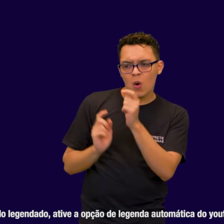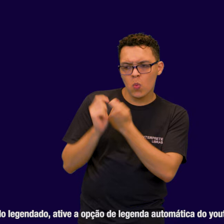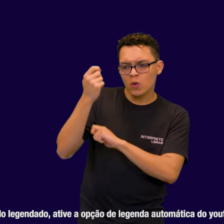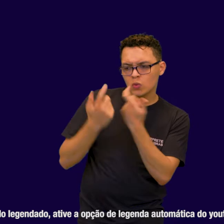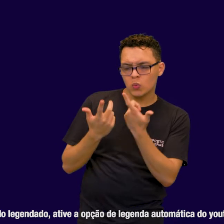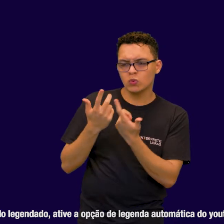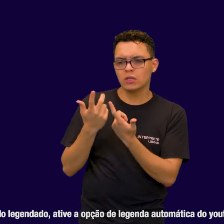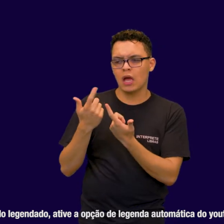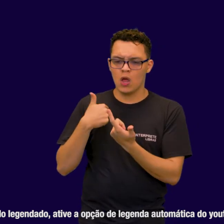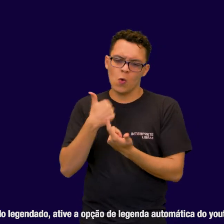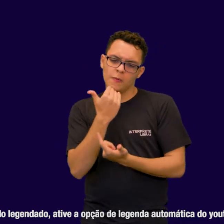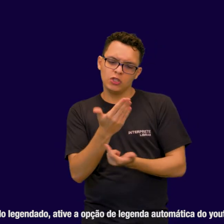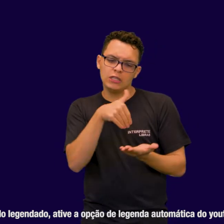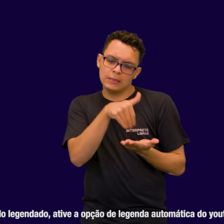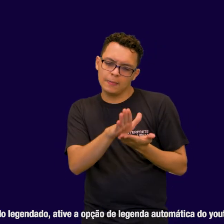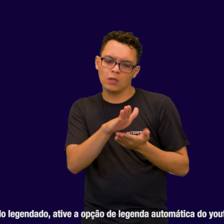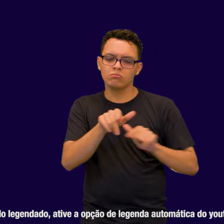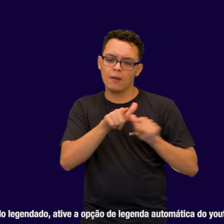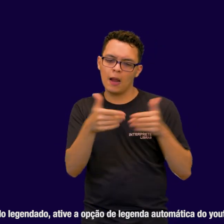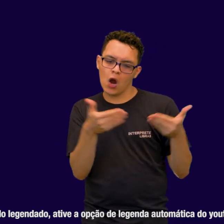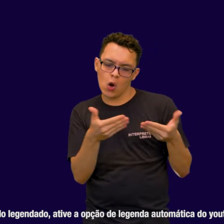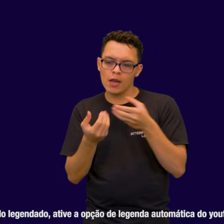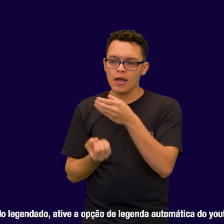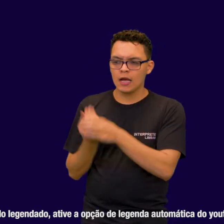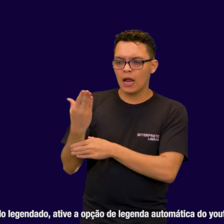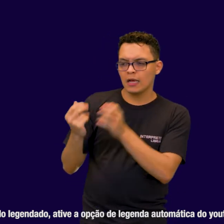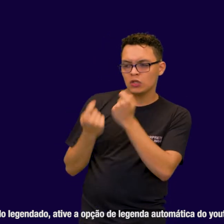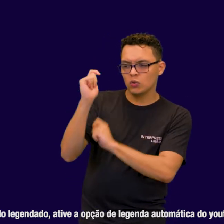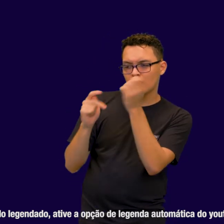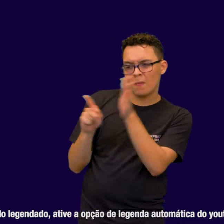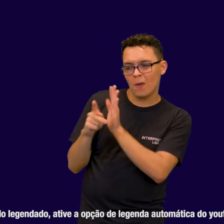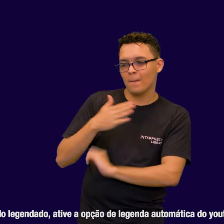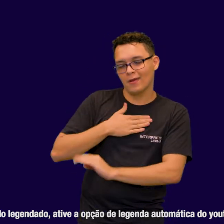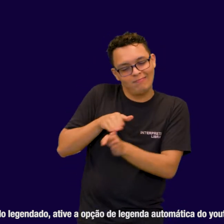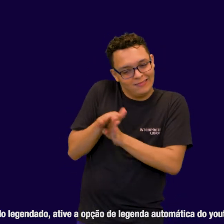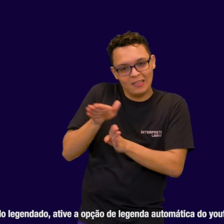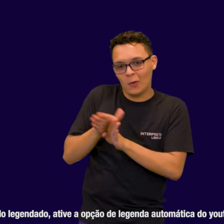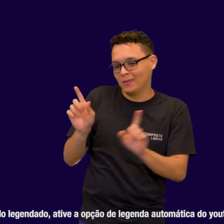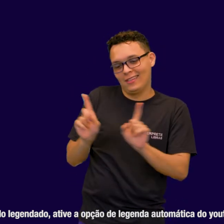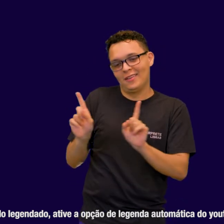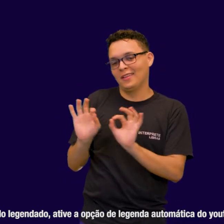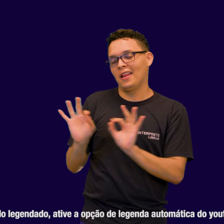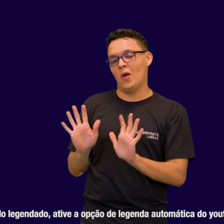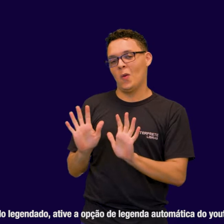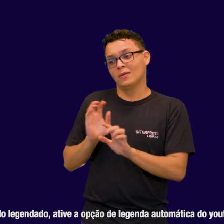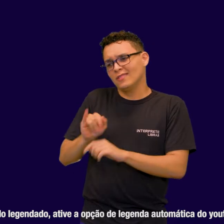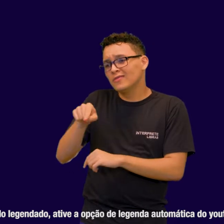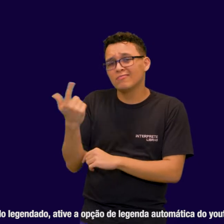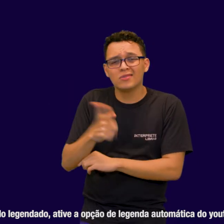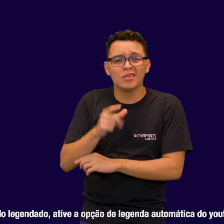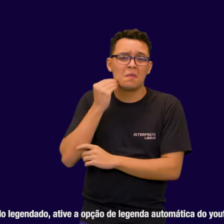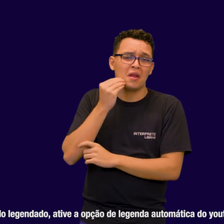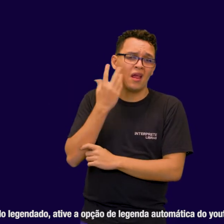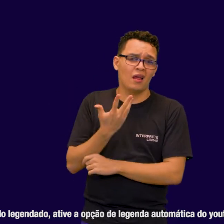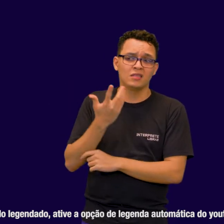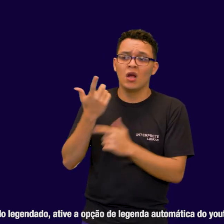de desligamento de empresa e abrir uma cervejaria. Eu não recomendaria. Se a pessoa não é do ramo,